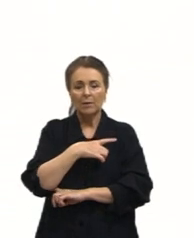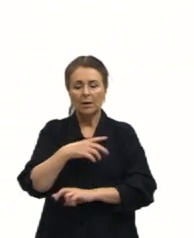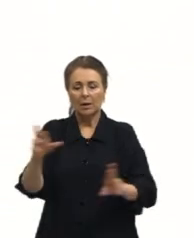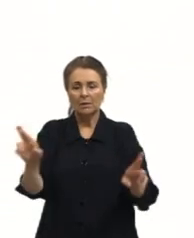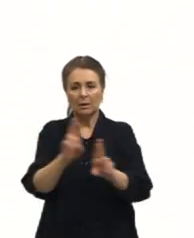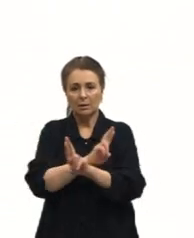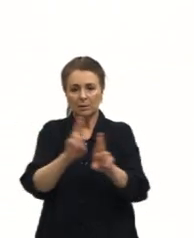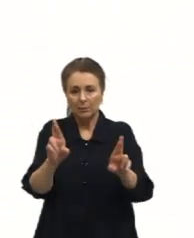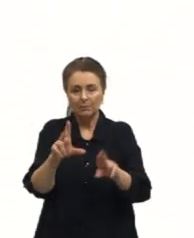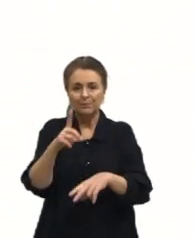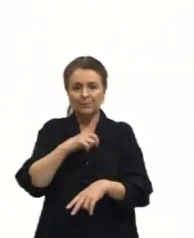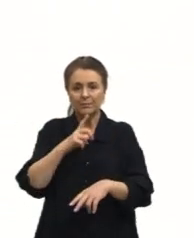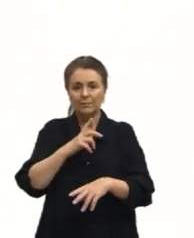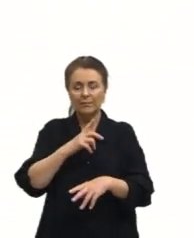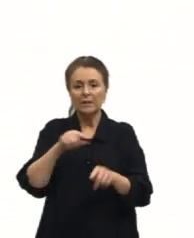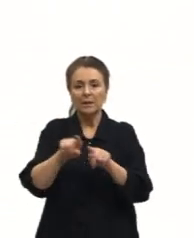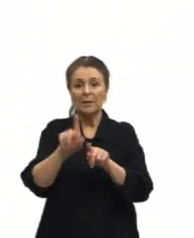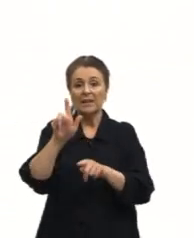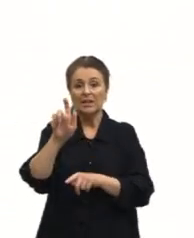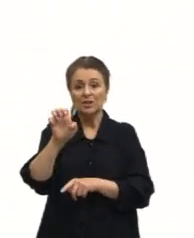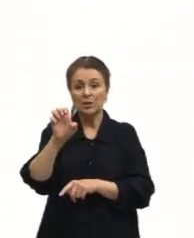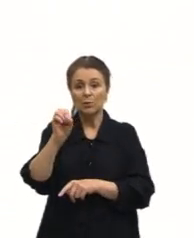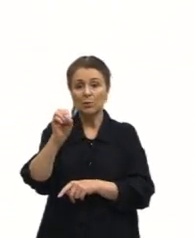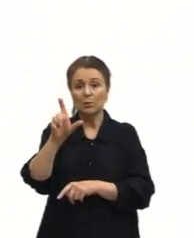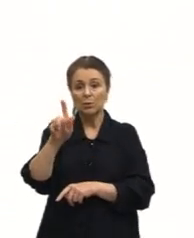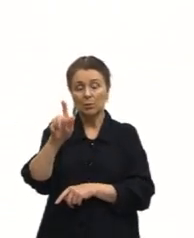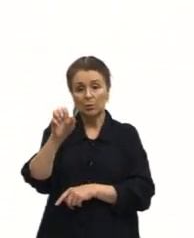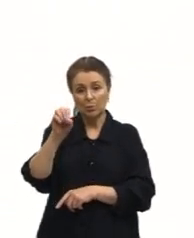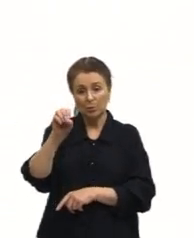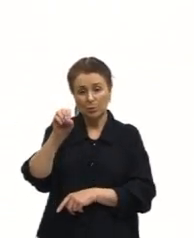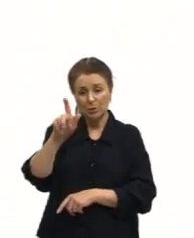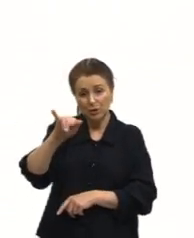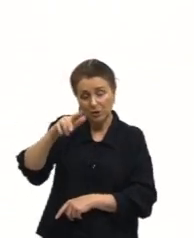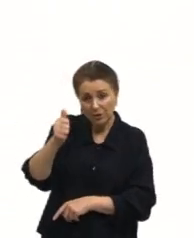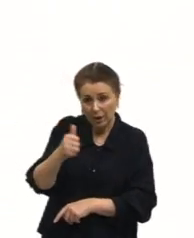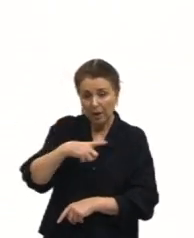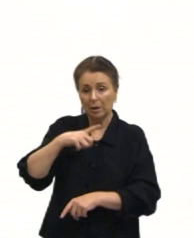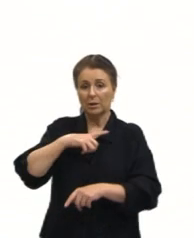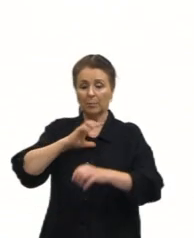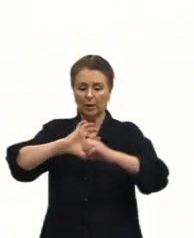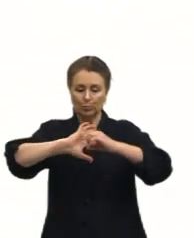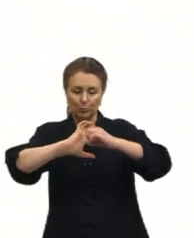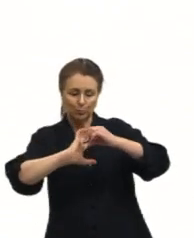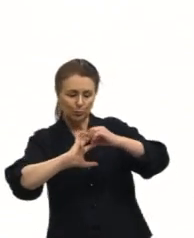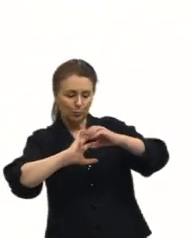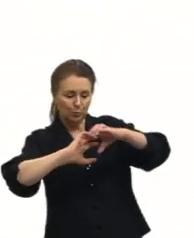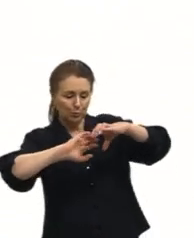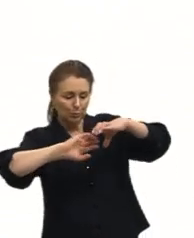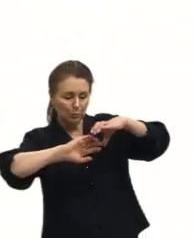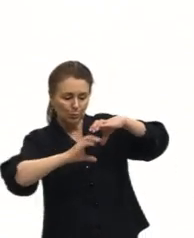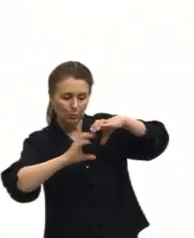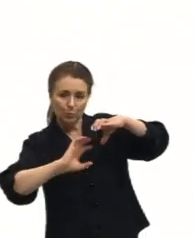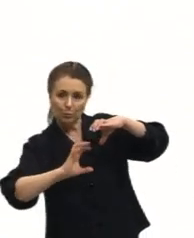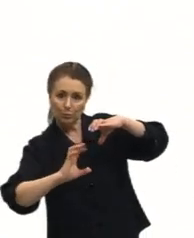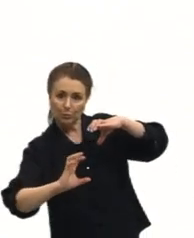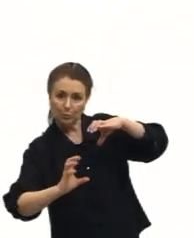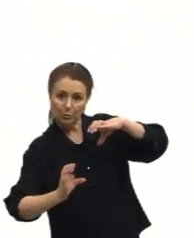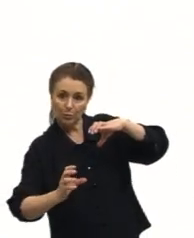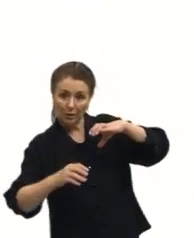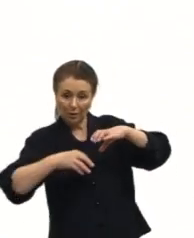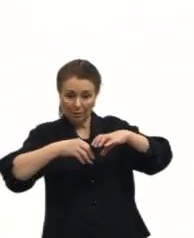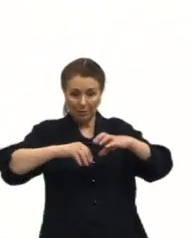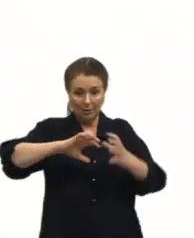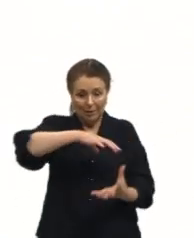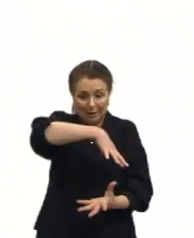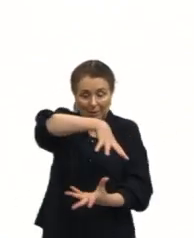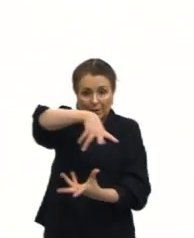E aí dentro da geologia dentro da geomorfologia nós vimos é a crosta terrestre o ciclo hidrológico né Caiu essa